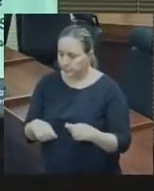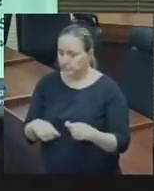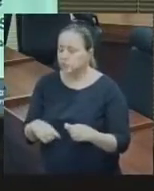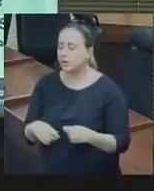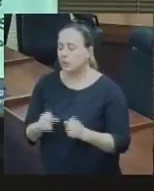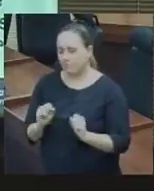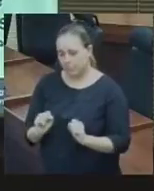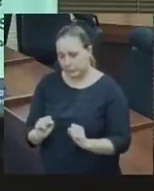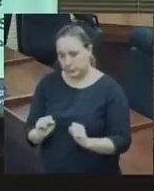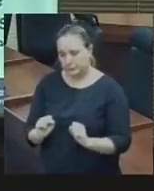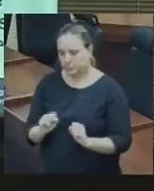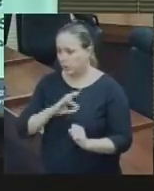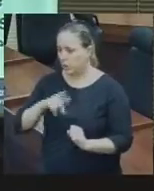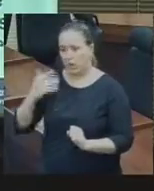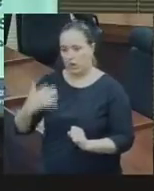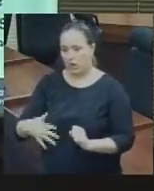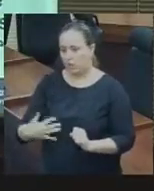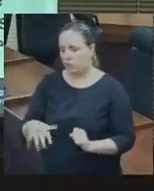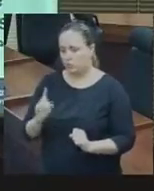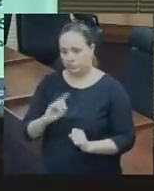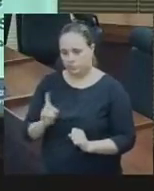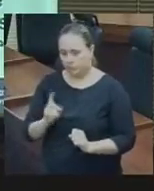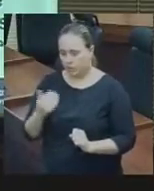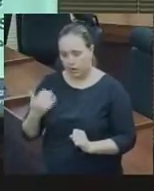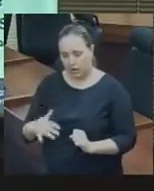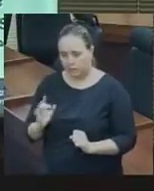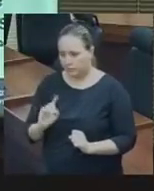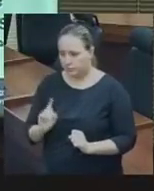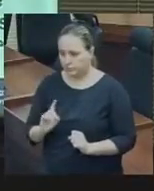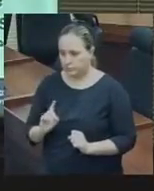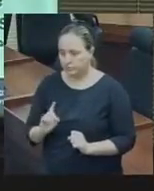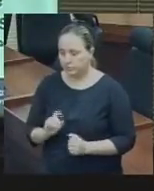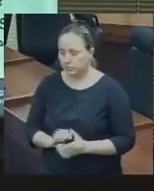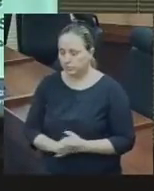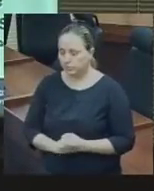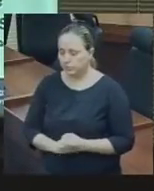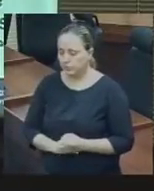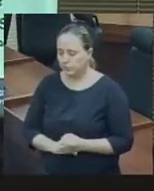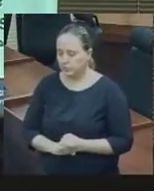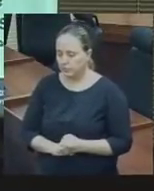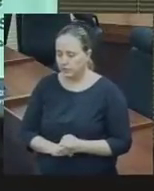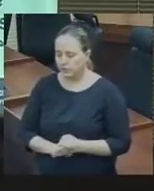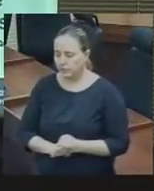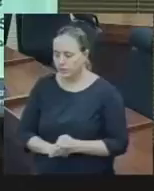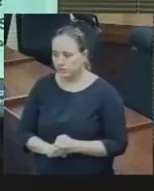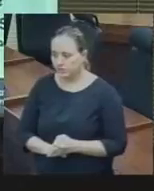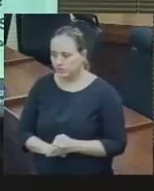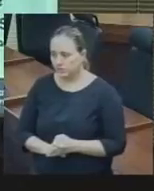por aí e não é caro não é caro é nós